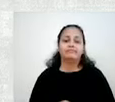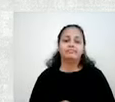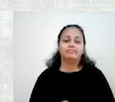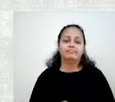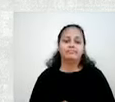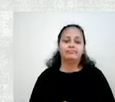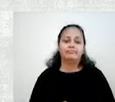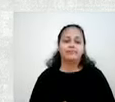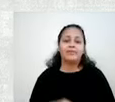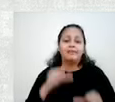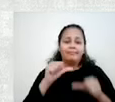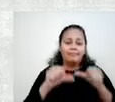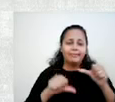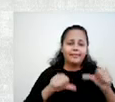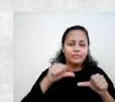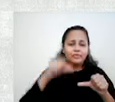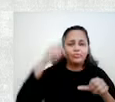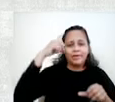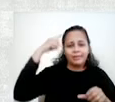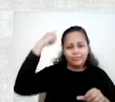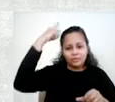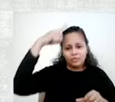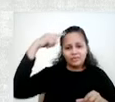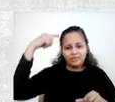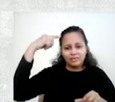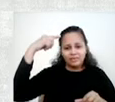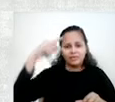foi canonizado pelo Papa em